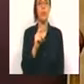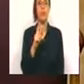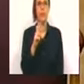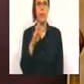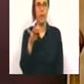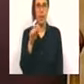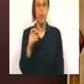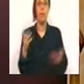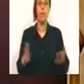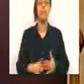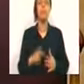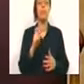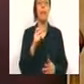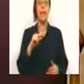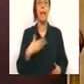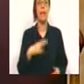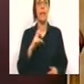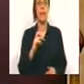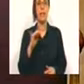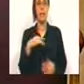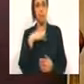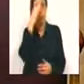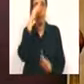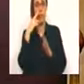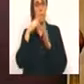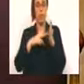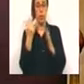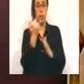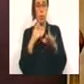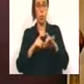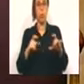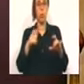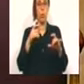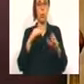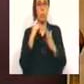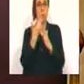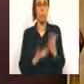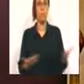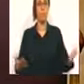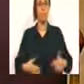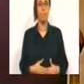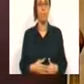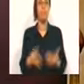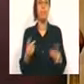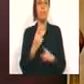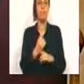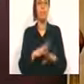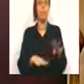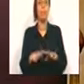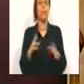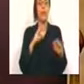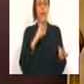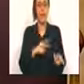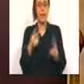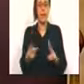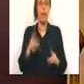André Silva e recomendo a leitura do segundo parágrafo do projeto de resolução, onde se faz exatamente a transição